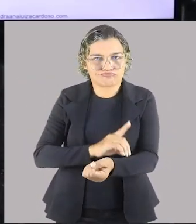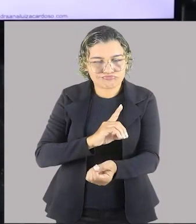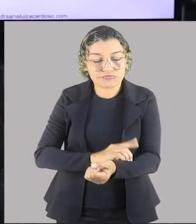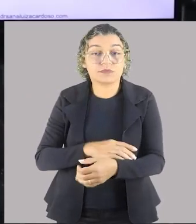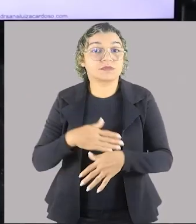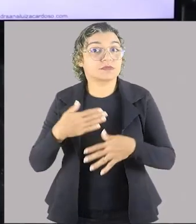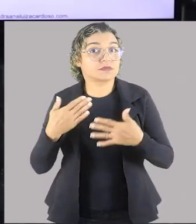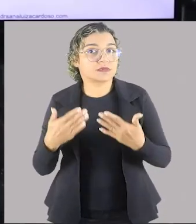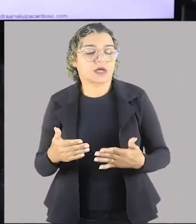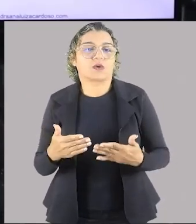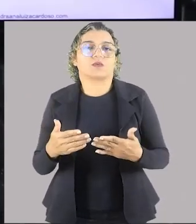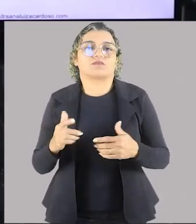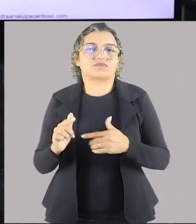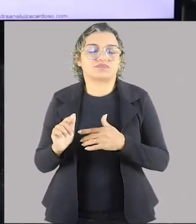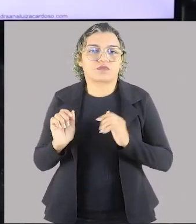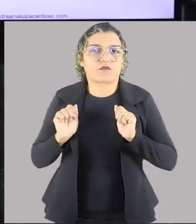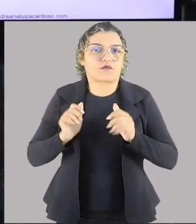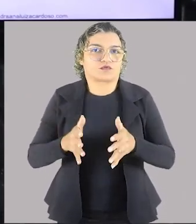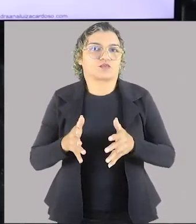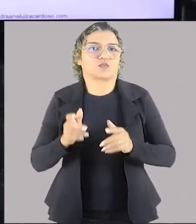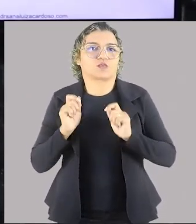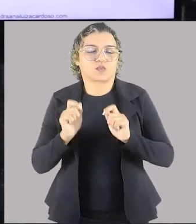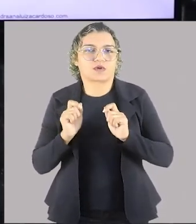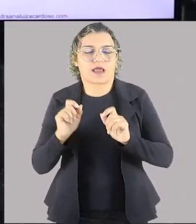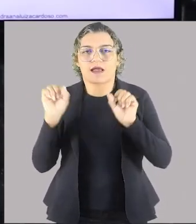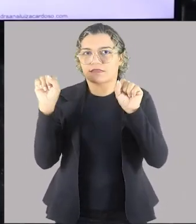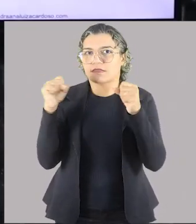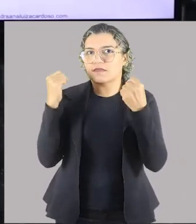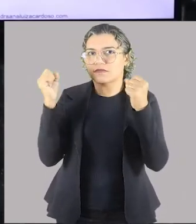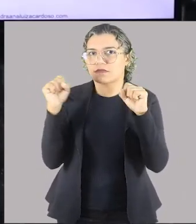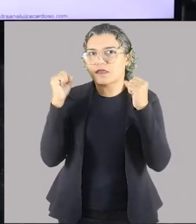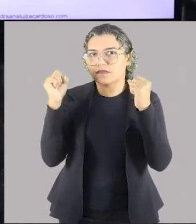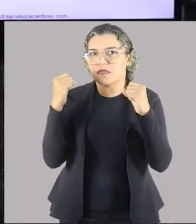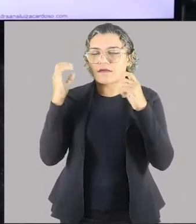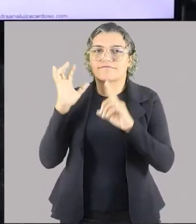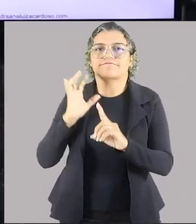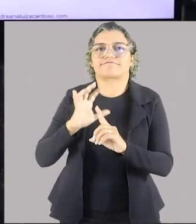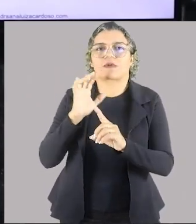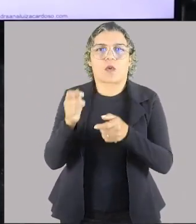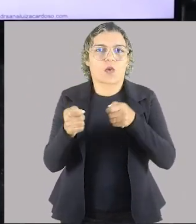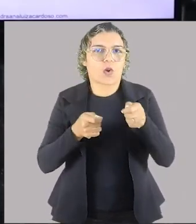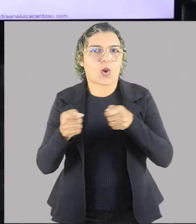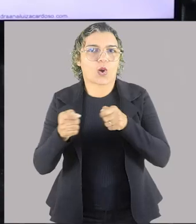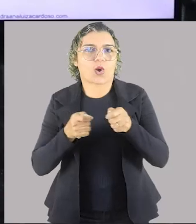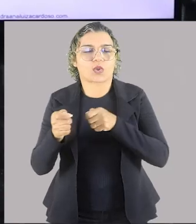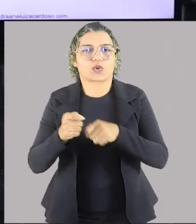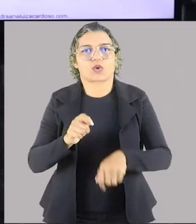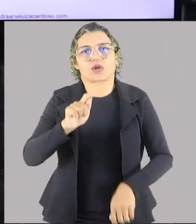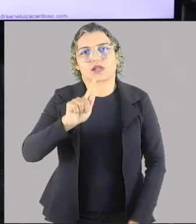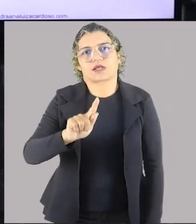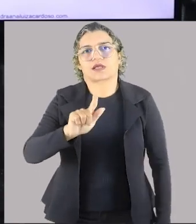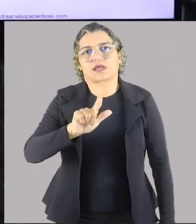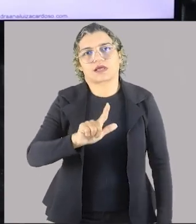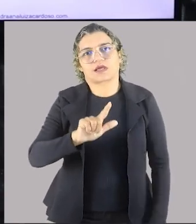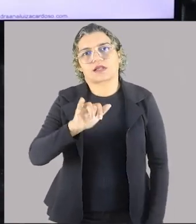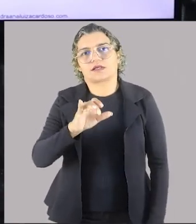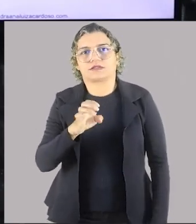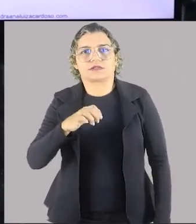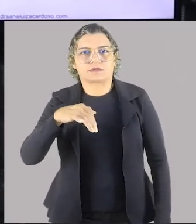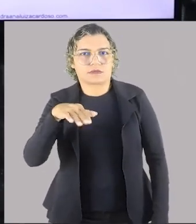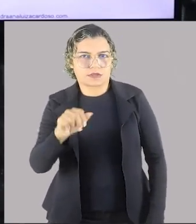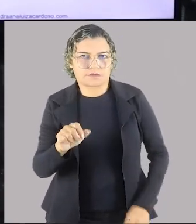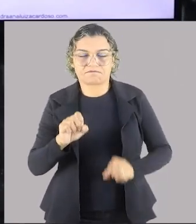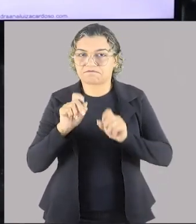nessa ação que age o exercício físico dentro do controle da glicemia de um indivíduo que está com a glicemia